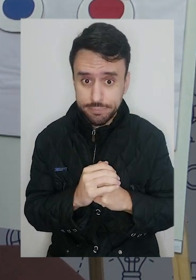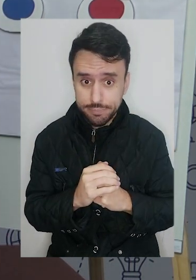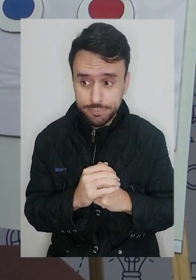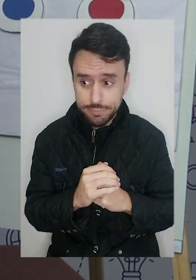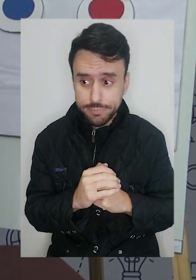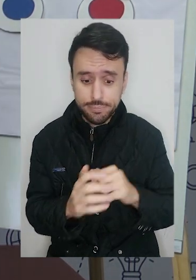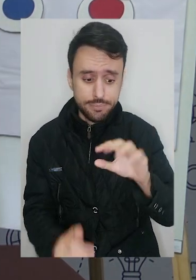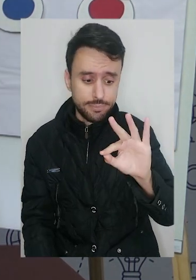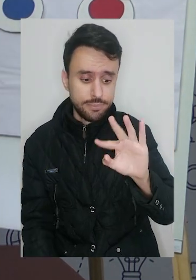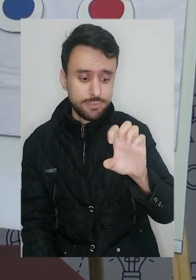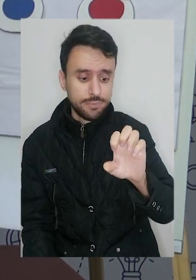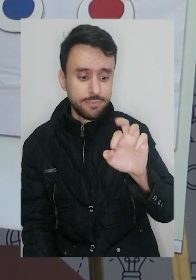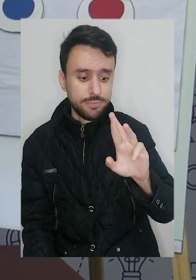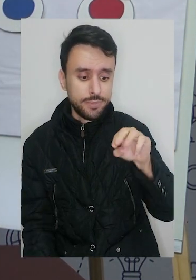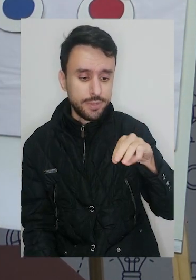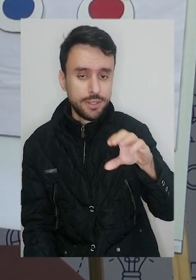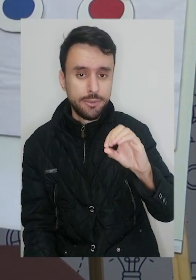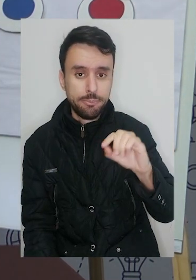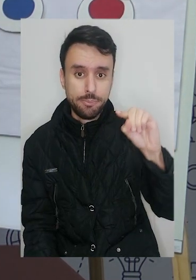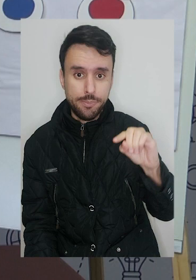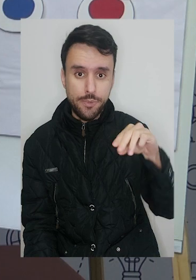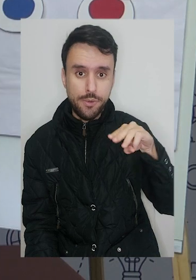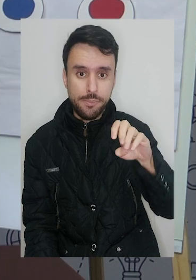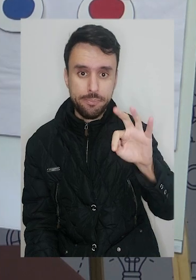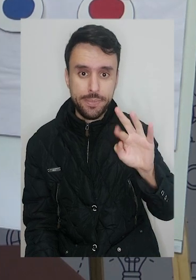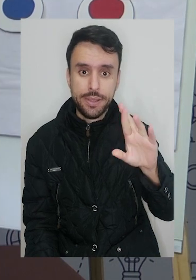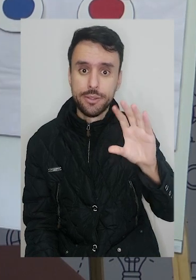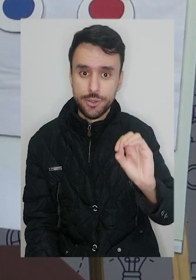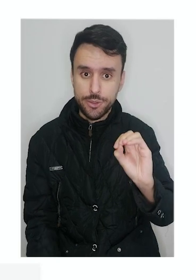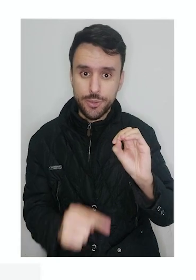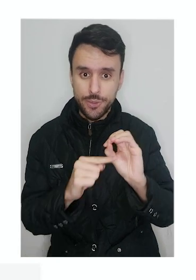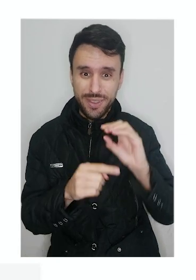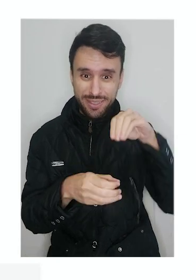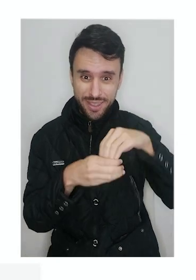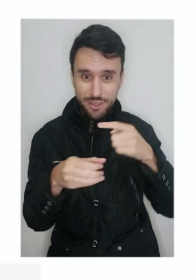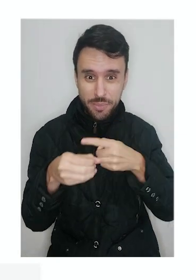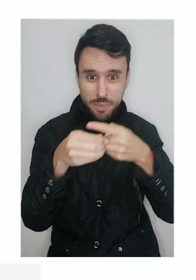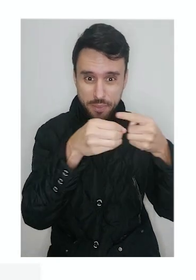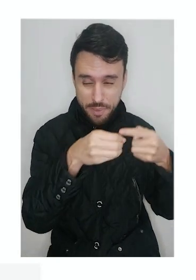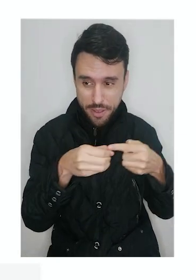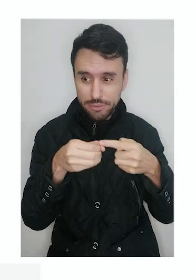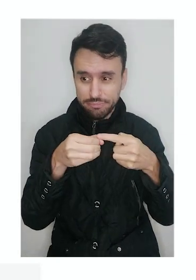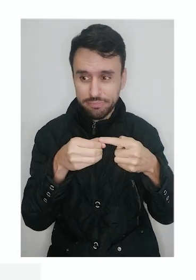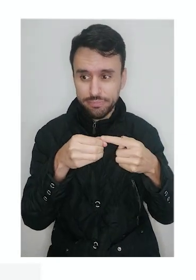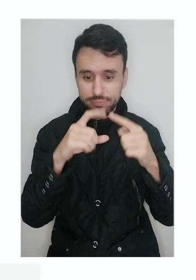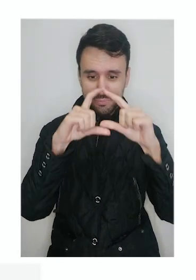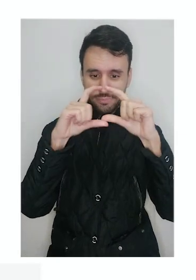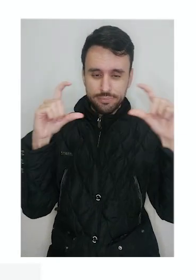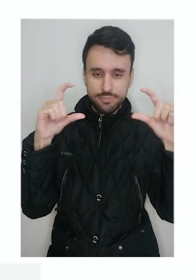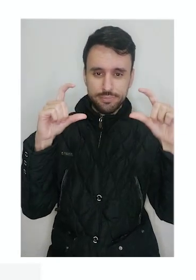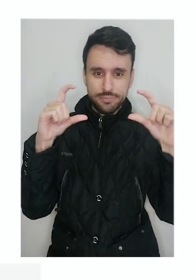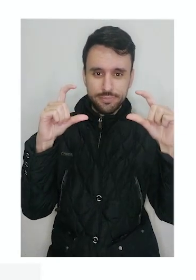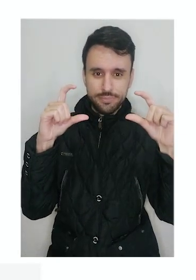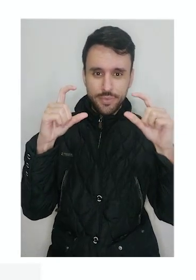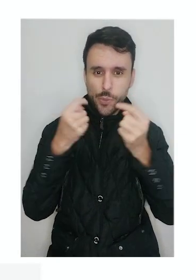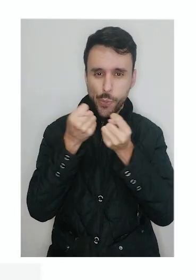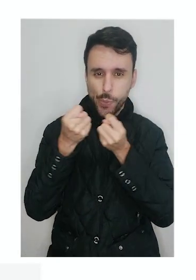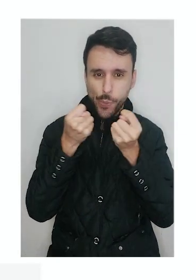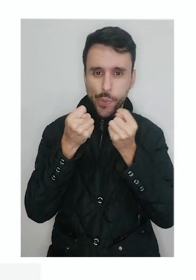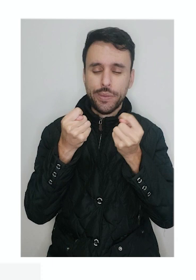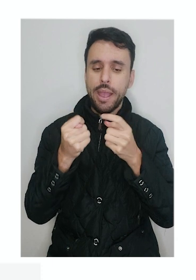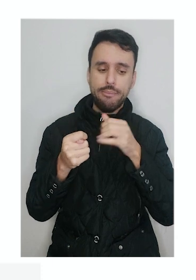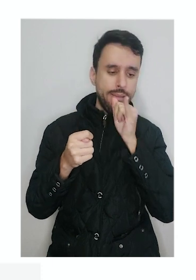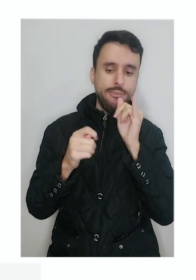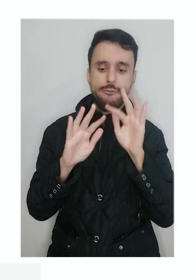termômetro. Alguém já viu esse termômetro? Você já viu esse termômetro pela cidade? Quando você está andando pela cidade com a sua família, vai